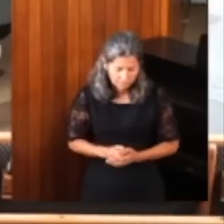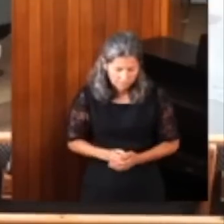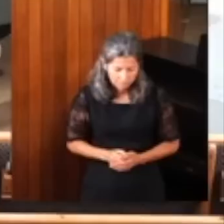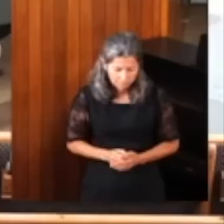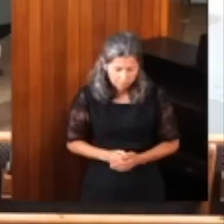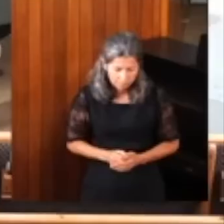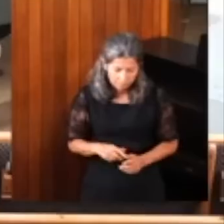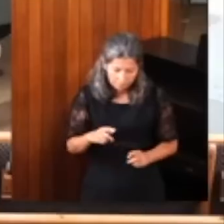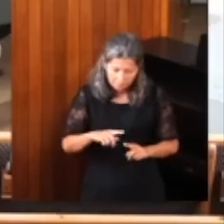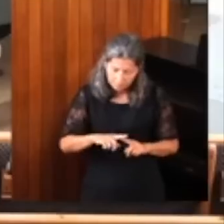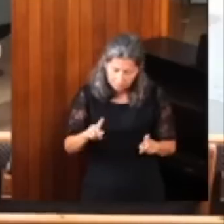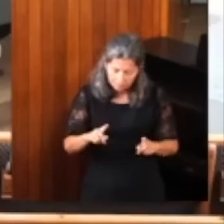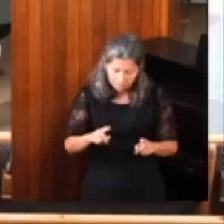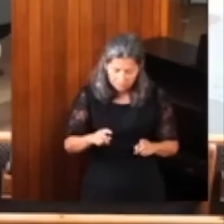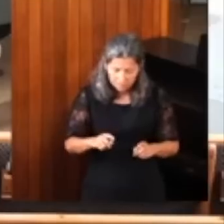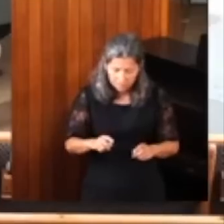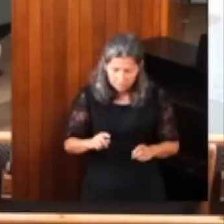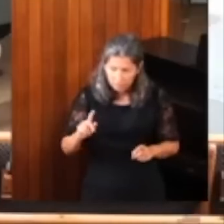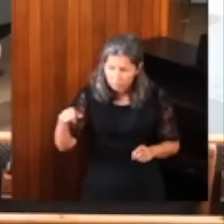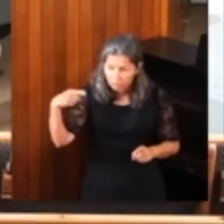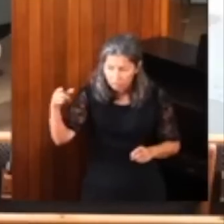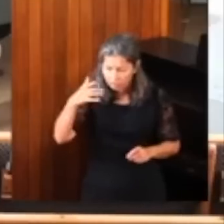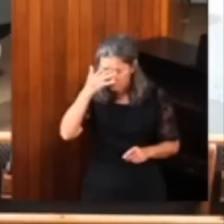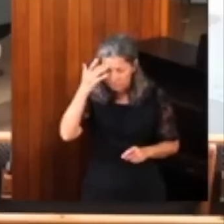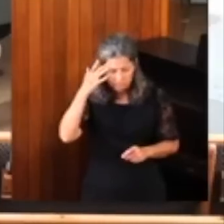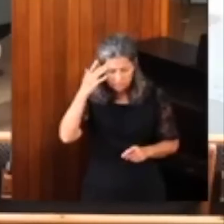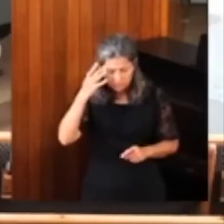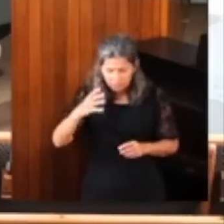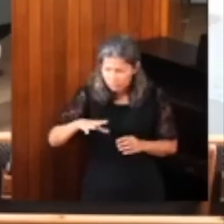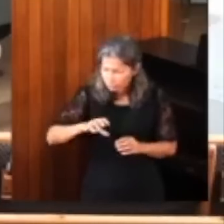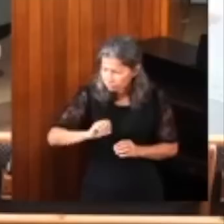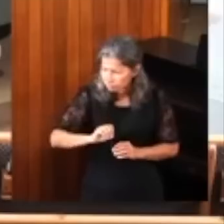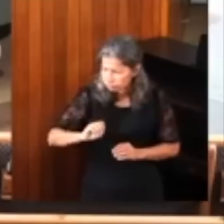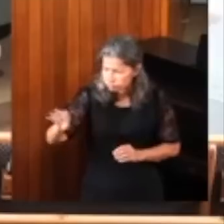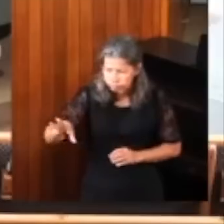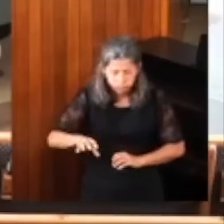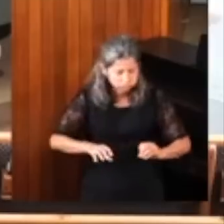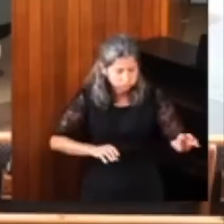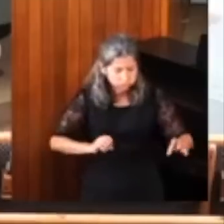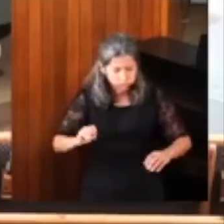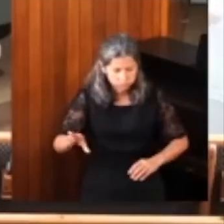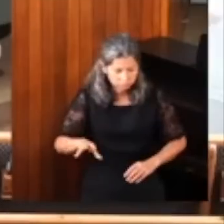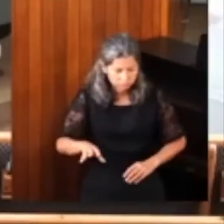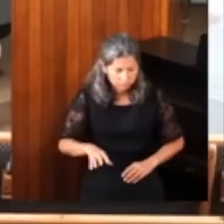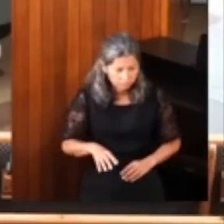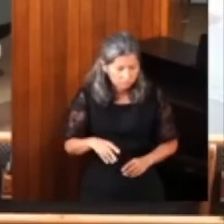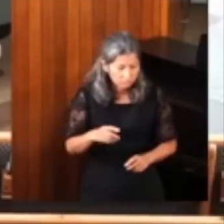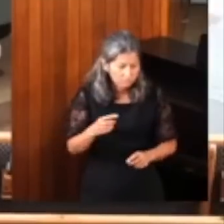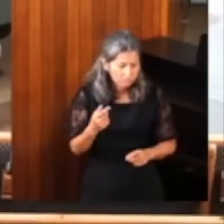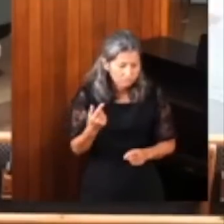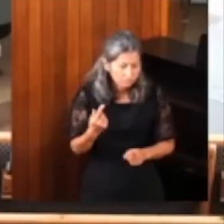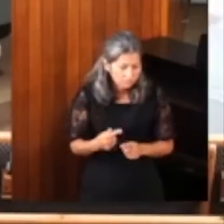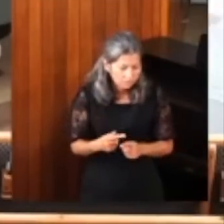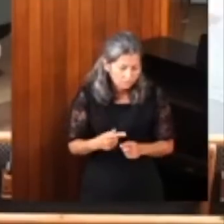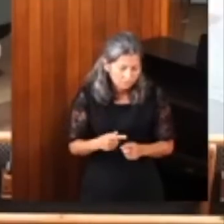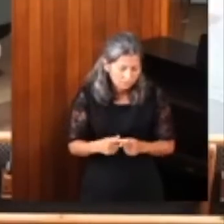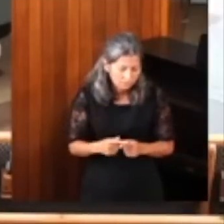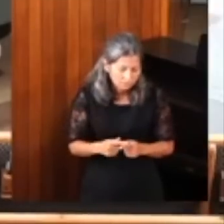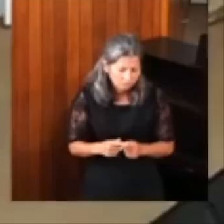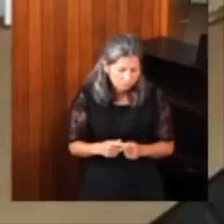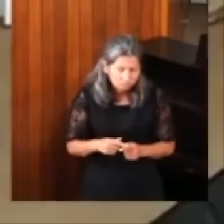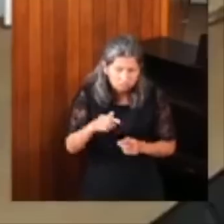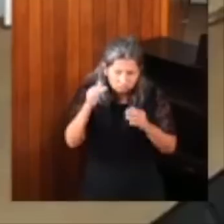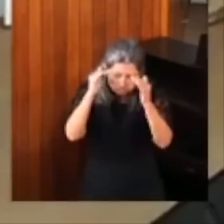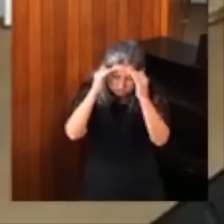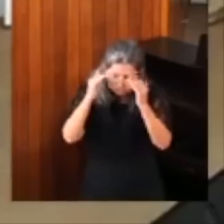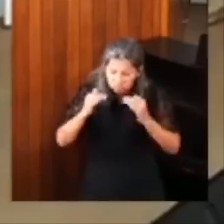debandou, entendeu o que aconteceu no Pentecostes de um modo muito especial. E com esse punhadinho de fiéis, Jesus fundou a igreja cristã.